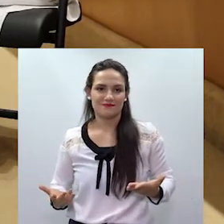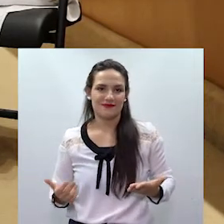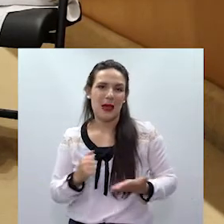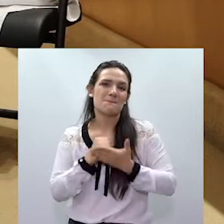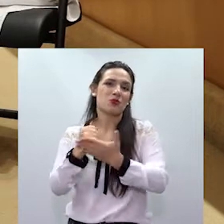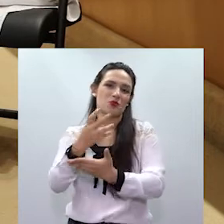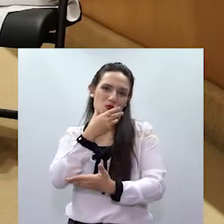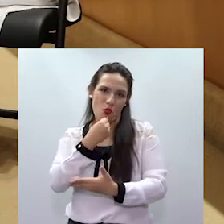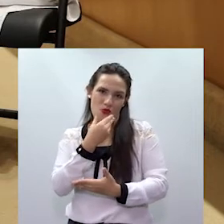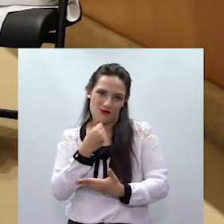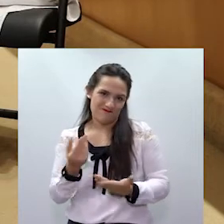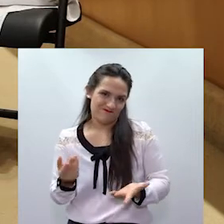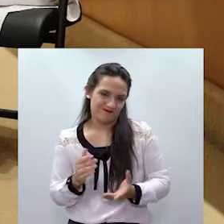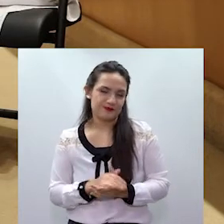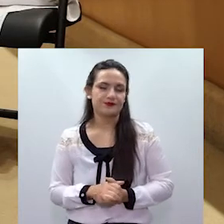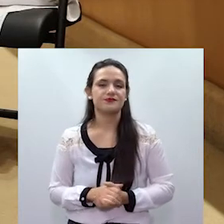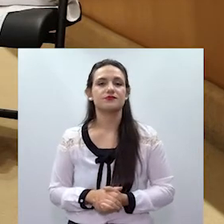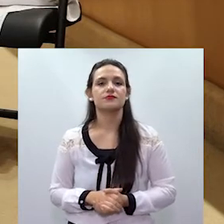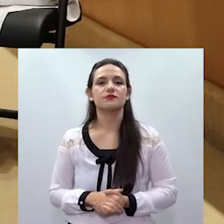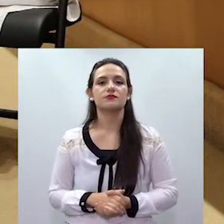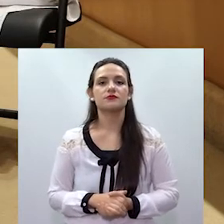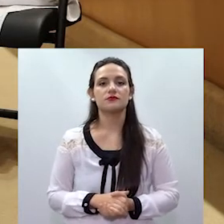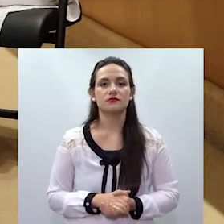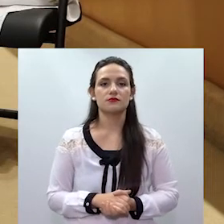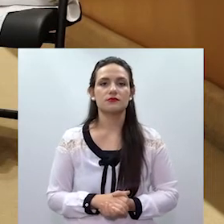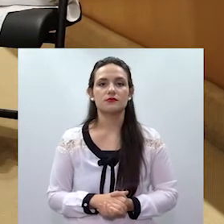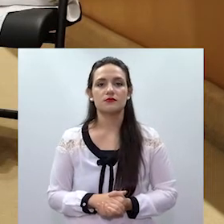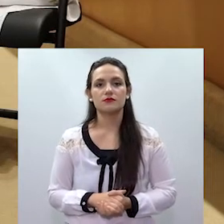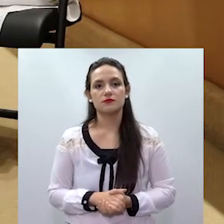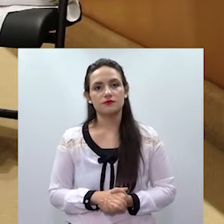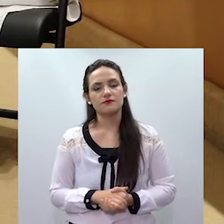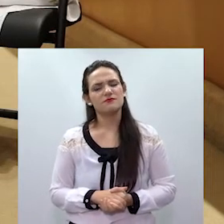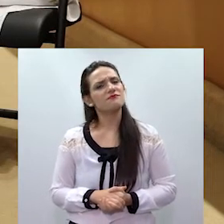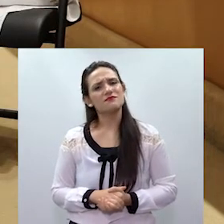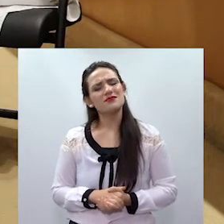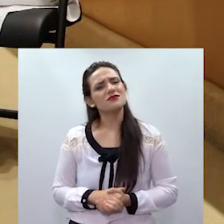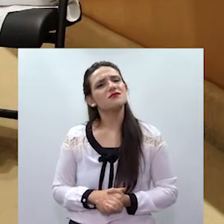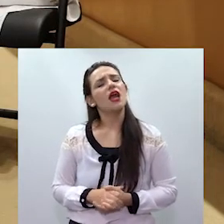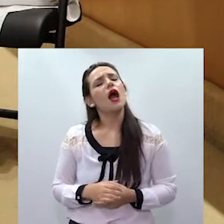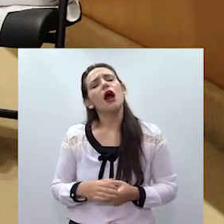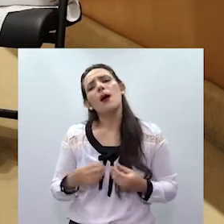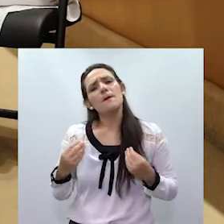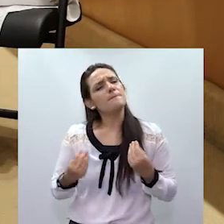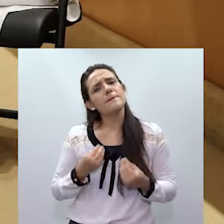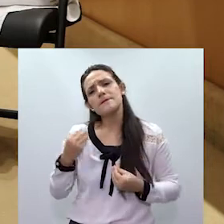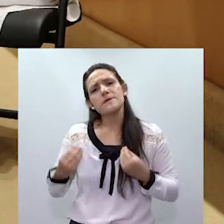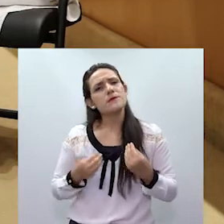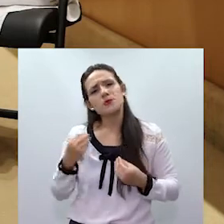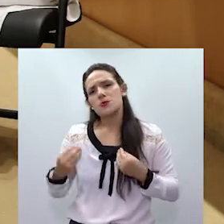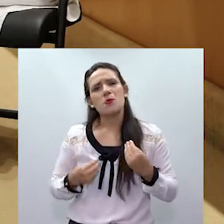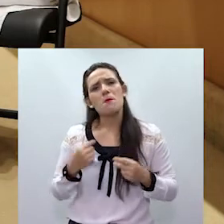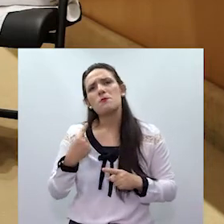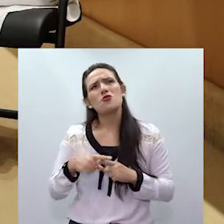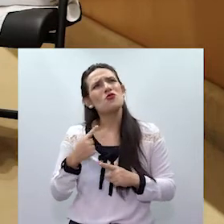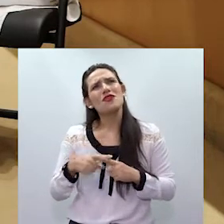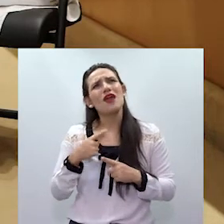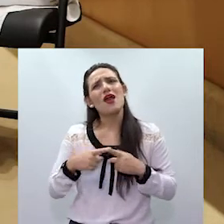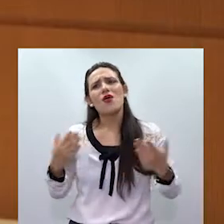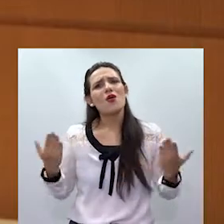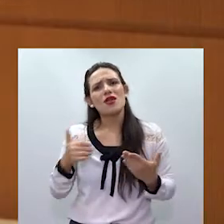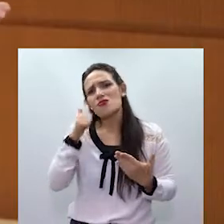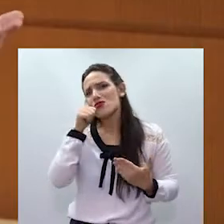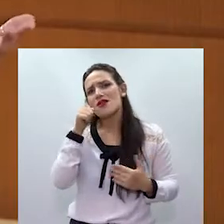o que coloca essas mulheres em situação de ainda maior vulnerabilidade, sabe? Seja